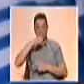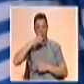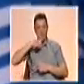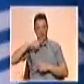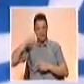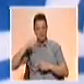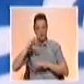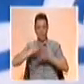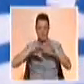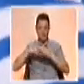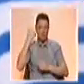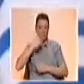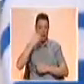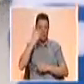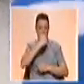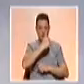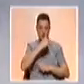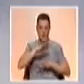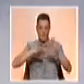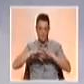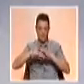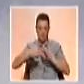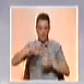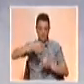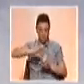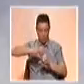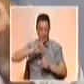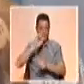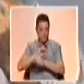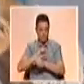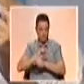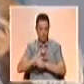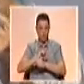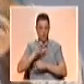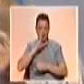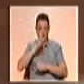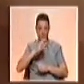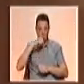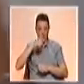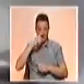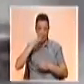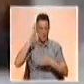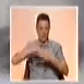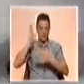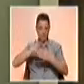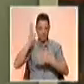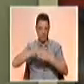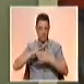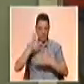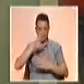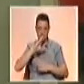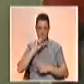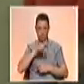dentes ou fazer a barba, faça-os de torneira fechada. O autocolismo é outro grande consumidor de água em casa. Se